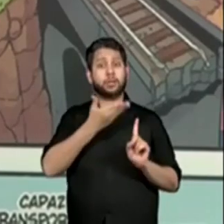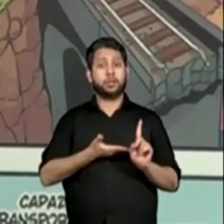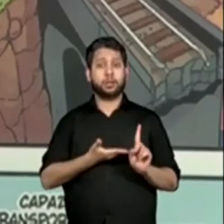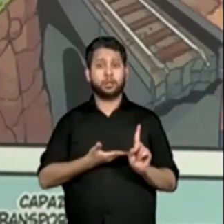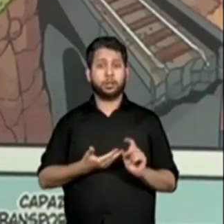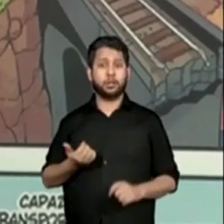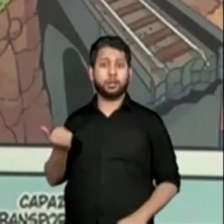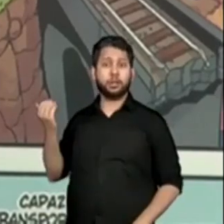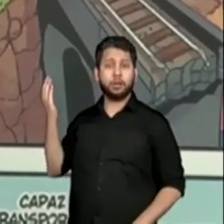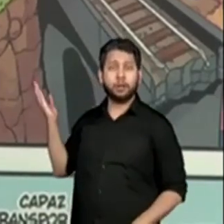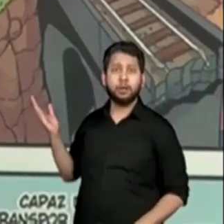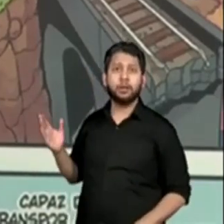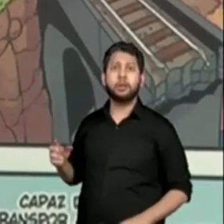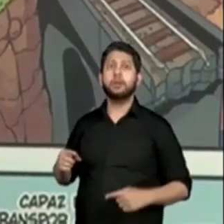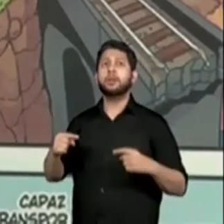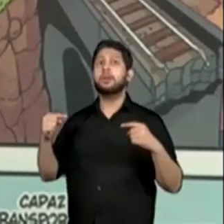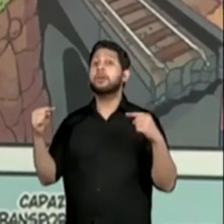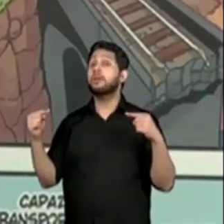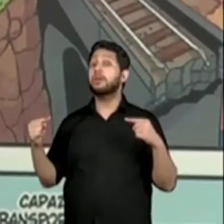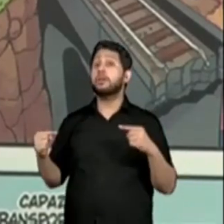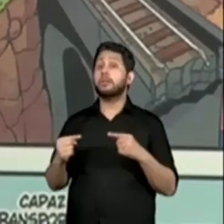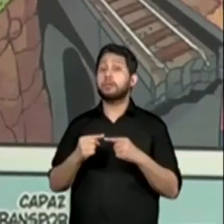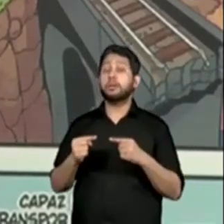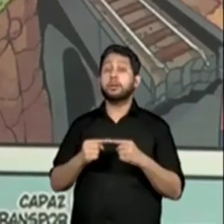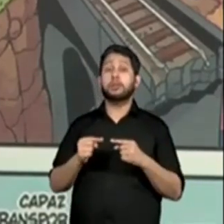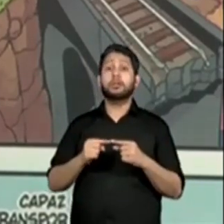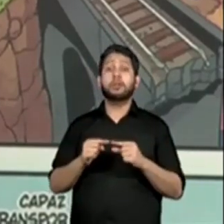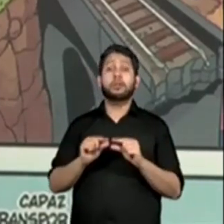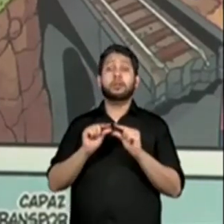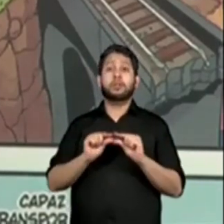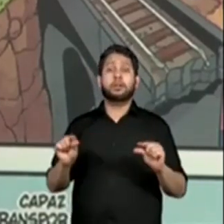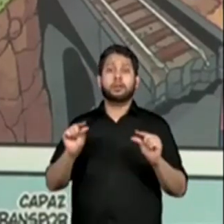ali, que no caso se enquadra